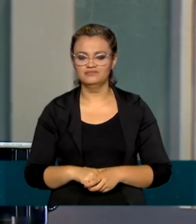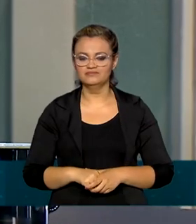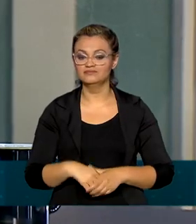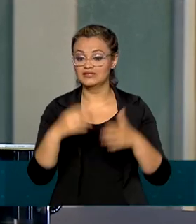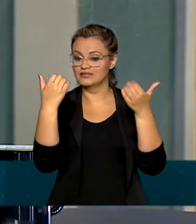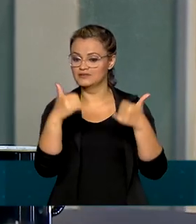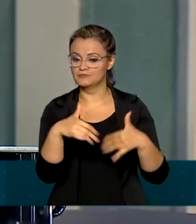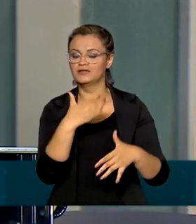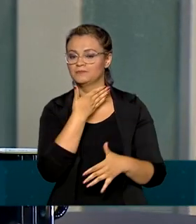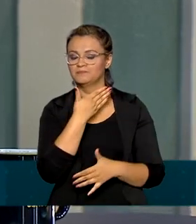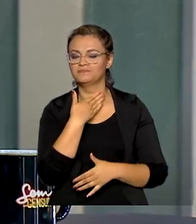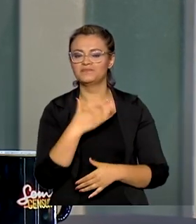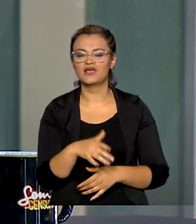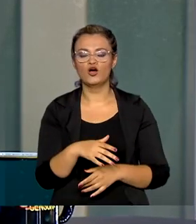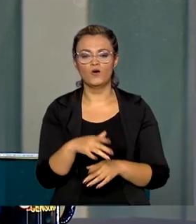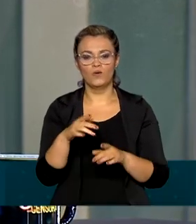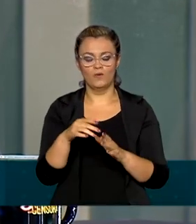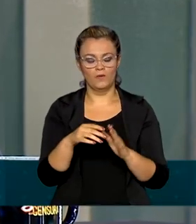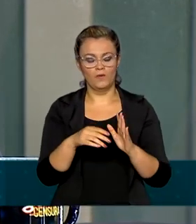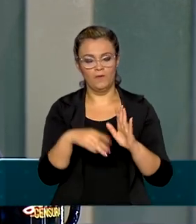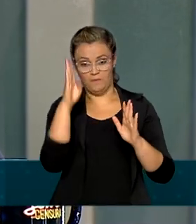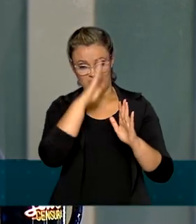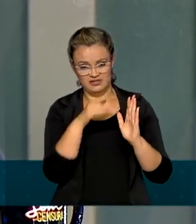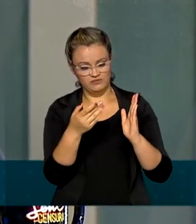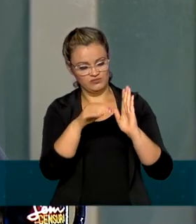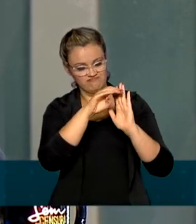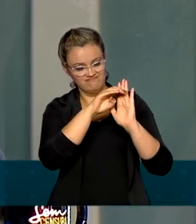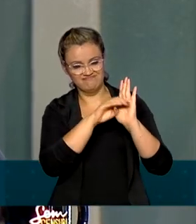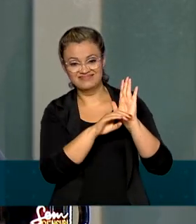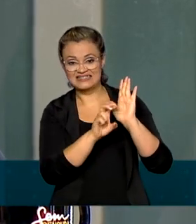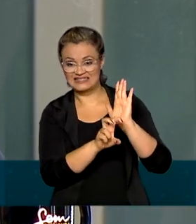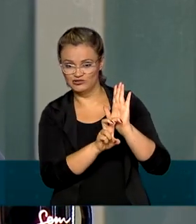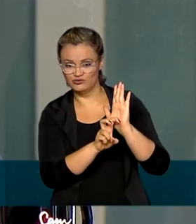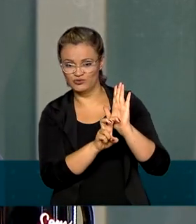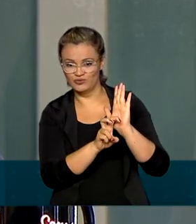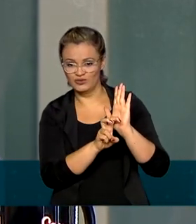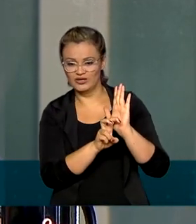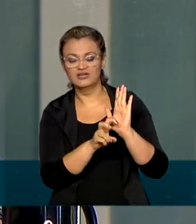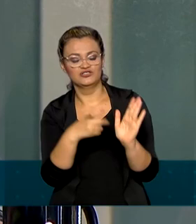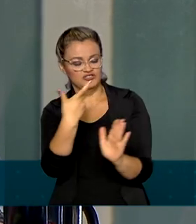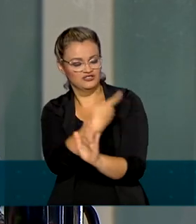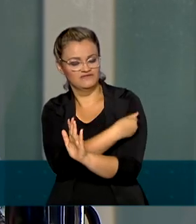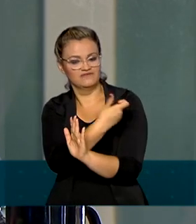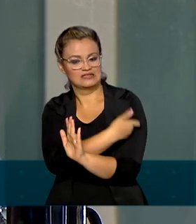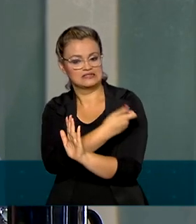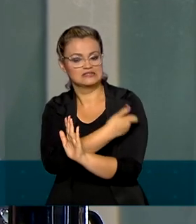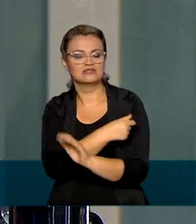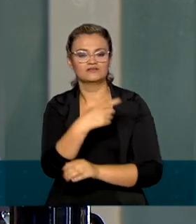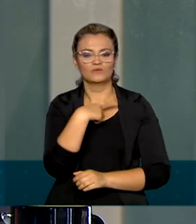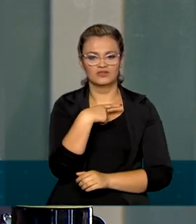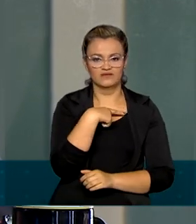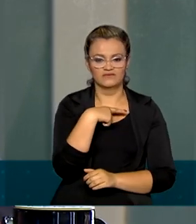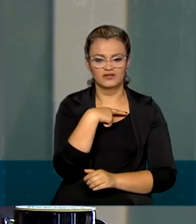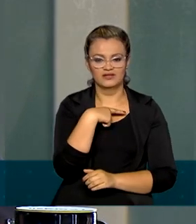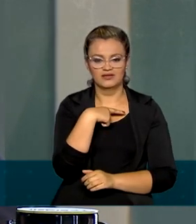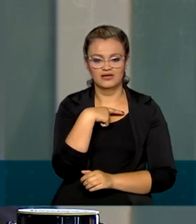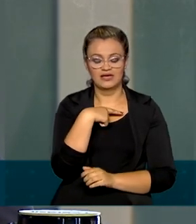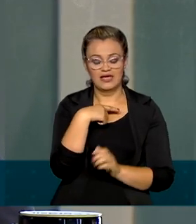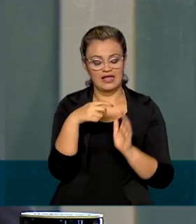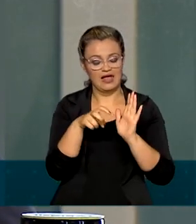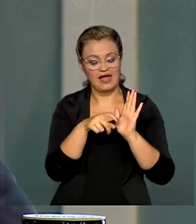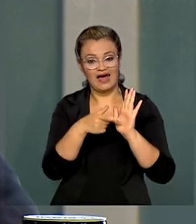O Brasil hoje é o quinto país do mundo em número de vacinados, atrás